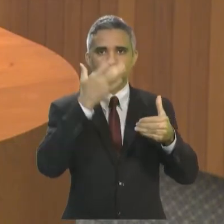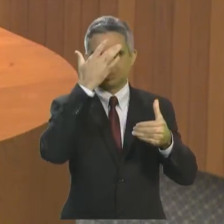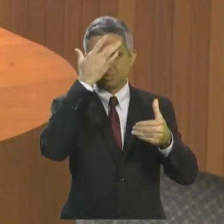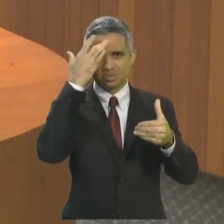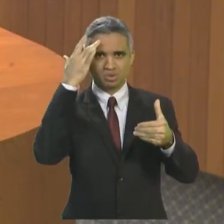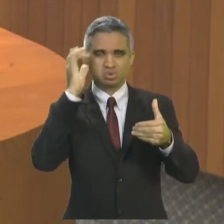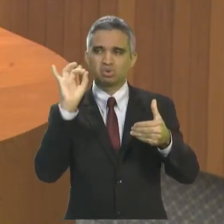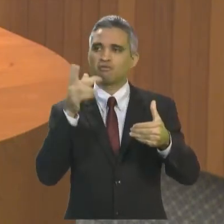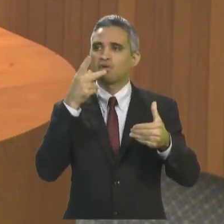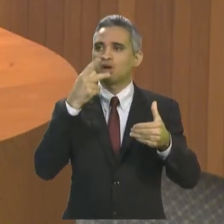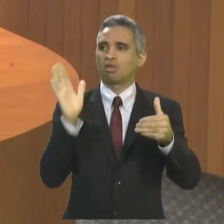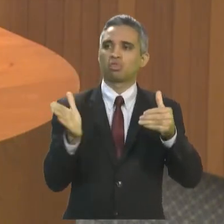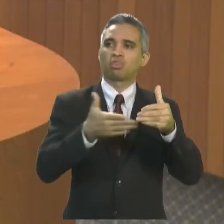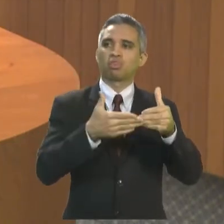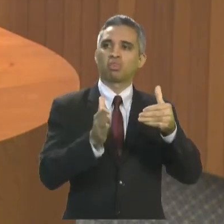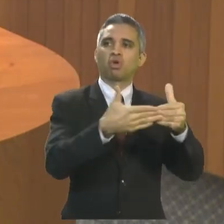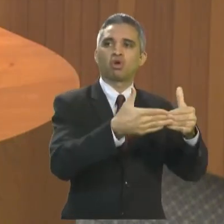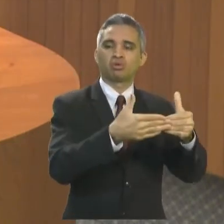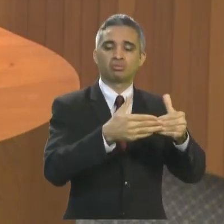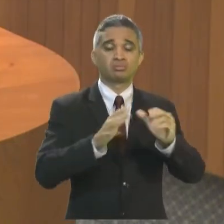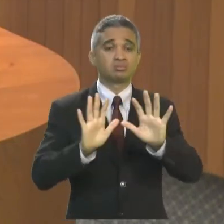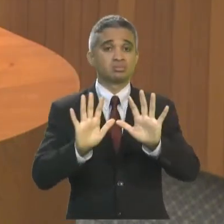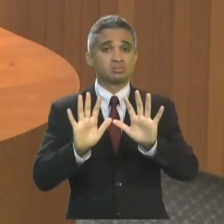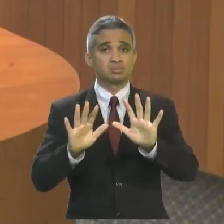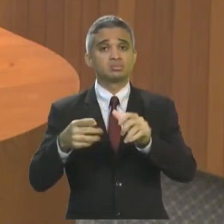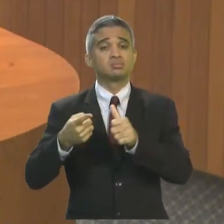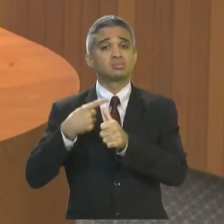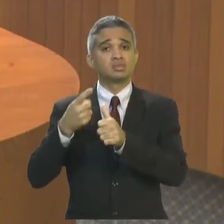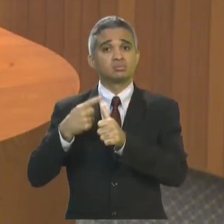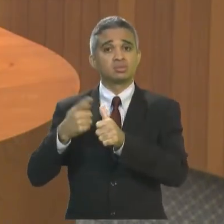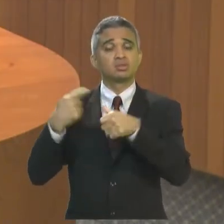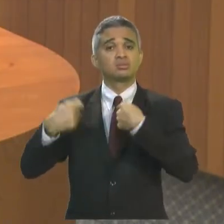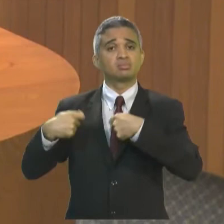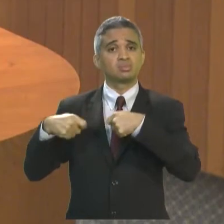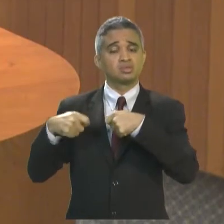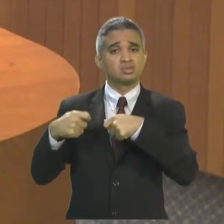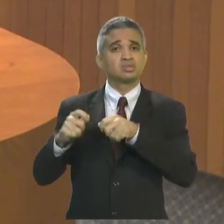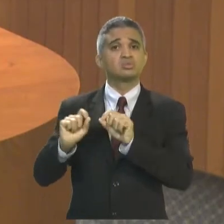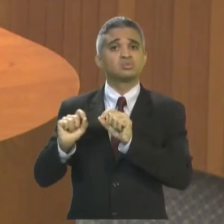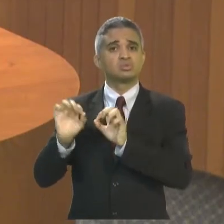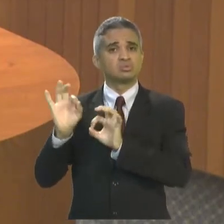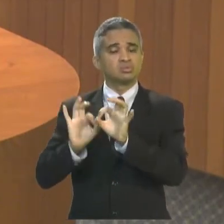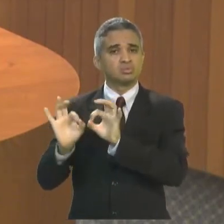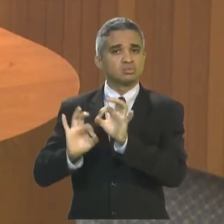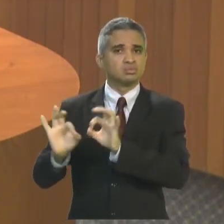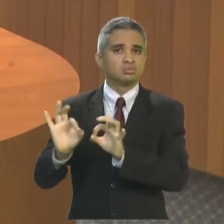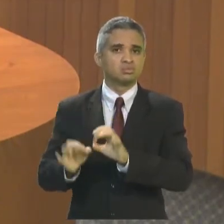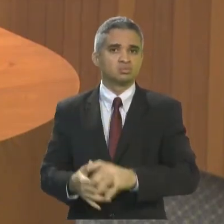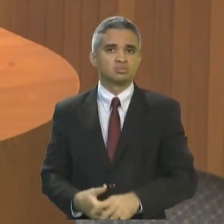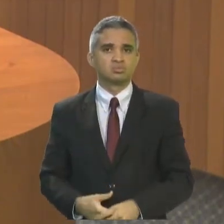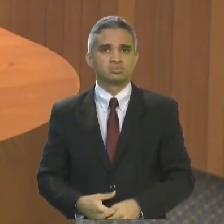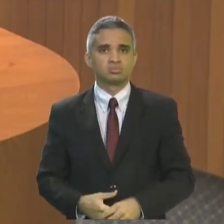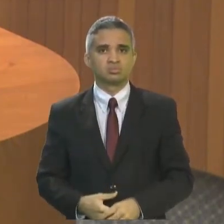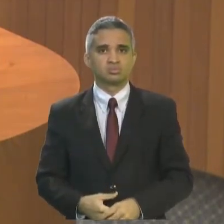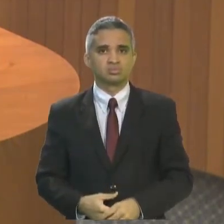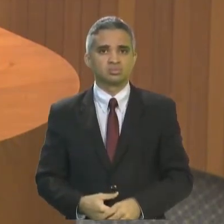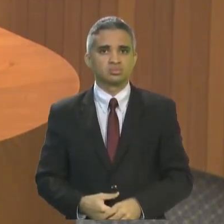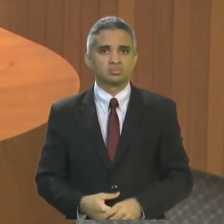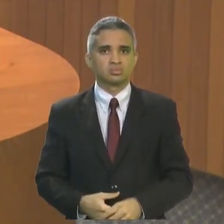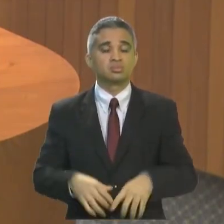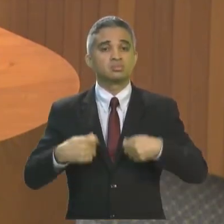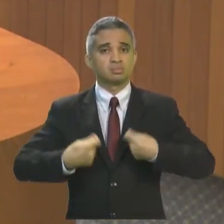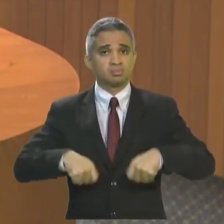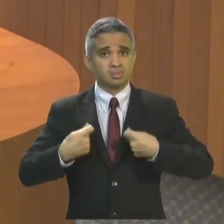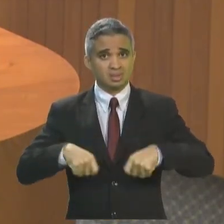com uma medida de decretação de lockdown. Há necessidade de suspender temporariamente por 15 dias